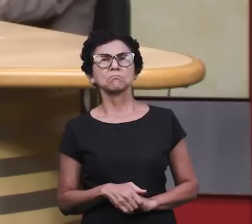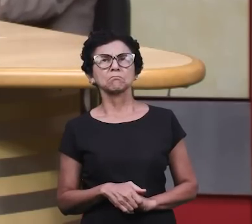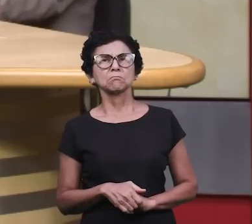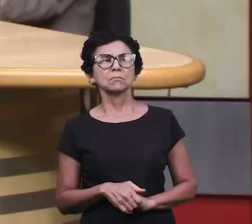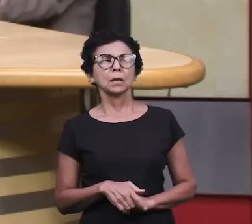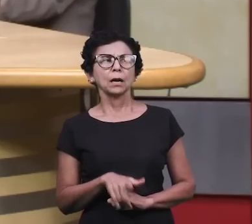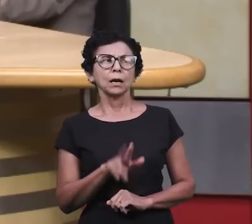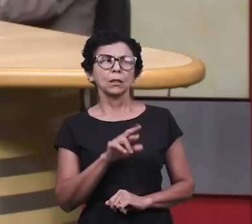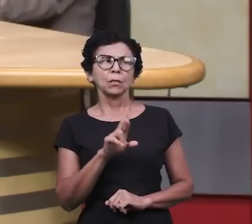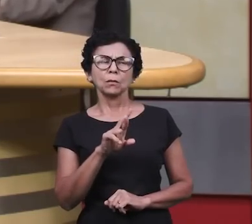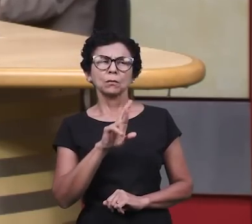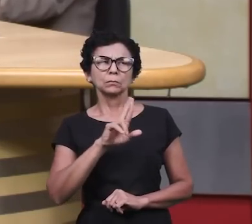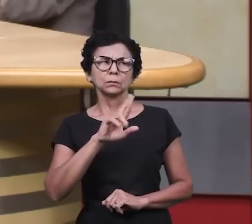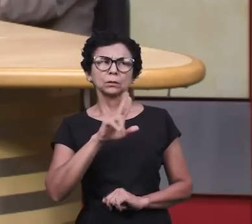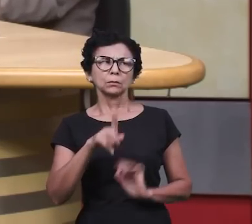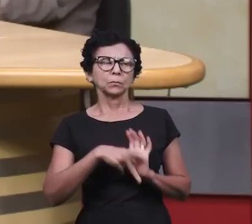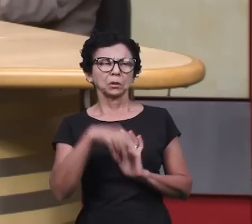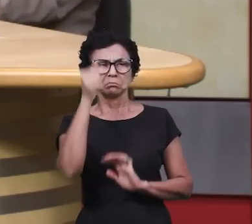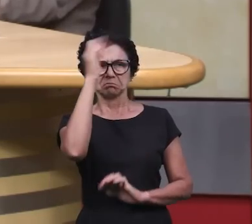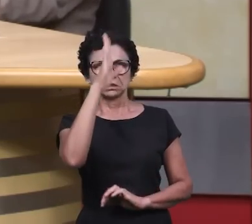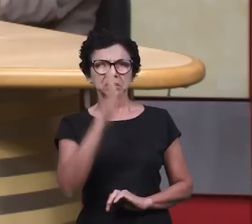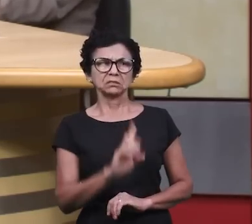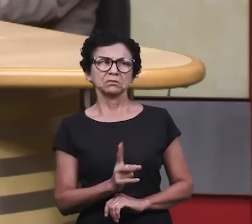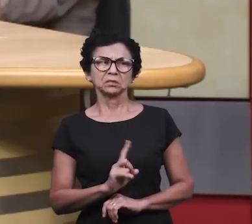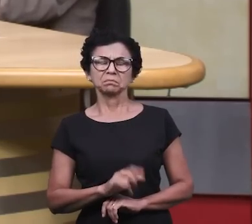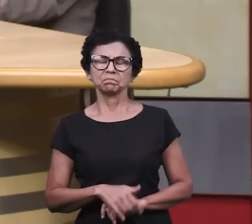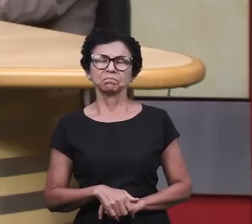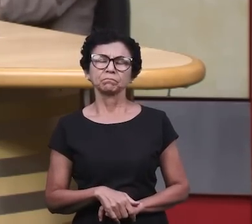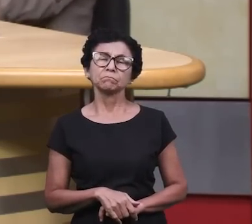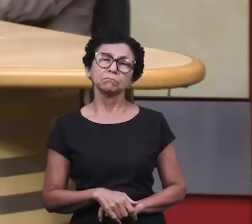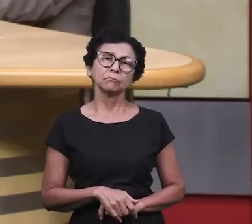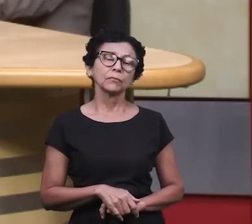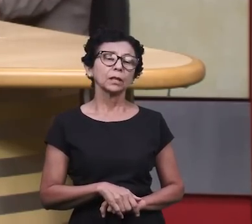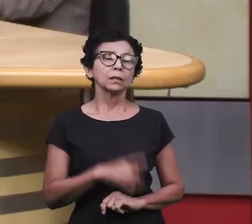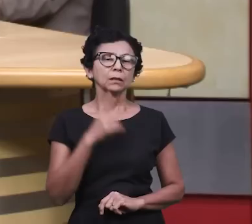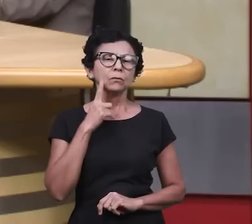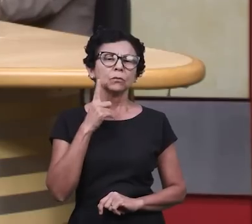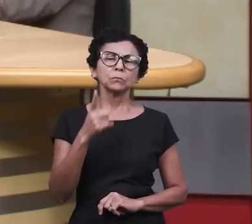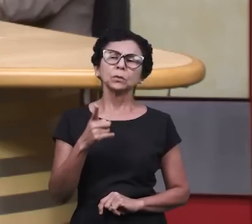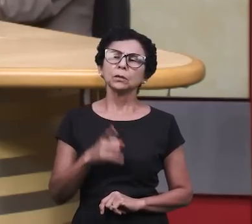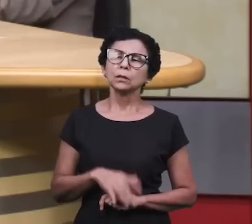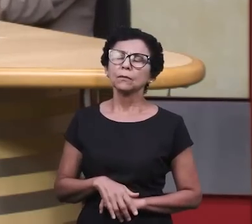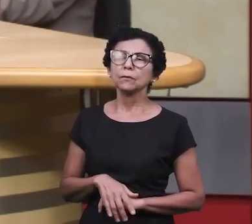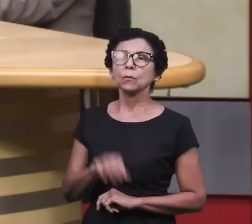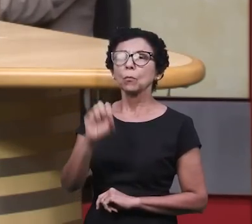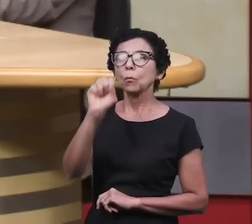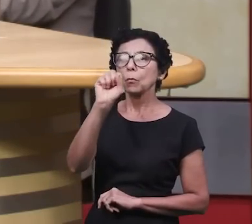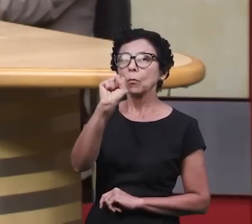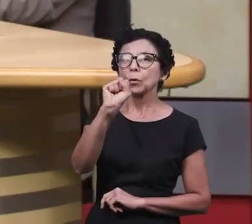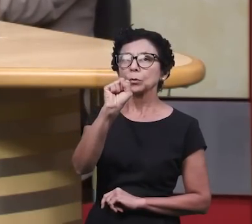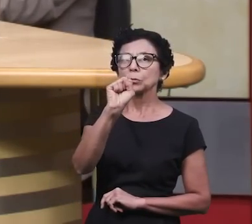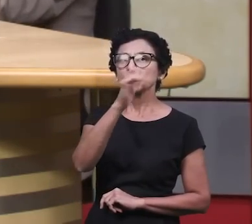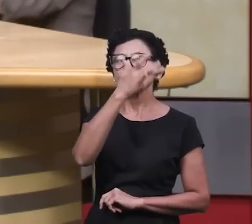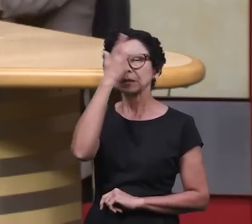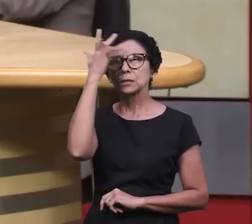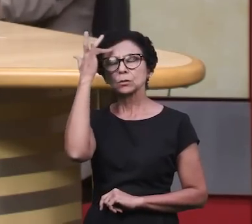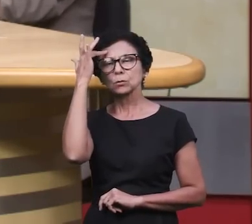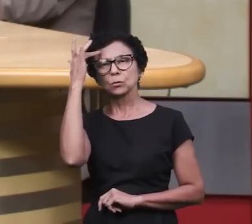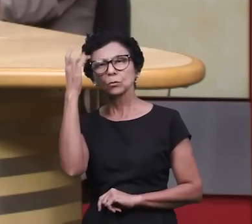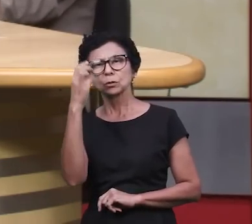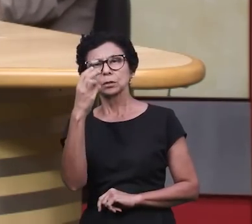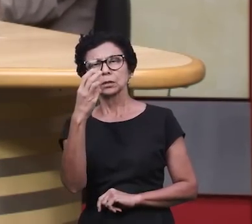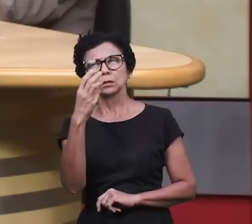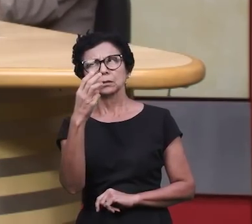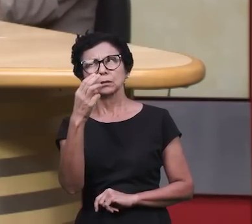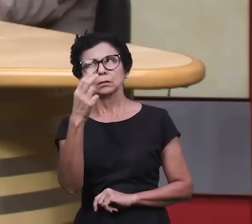Mas eles não são brasileiros. Foi até uma irmã que subiu, nós estávamos reunidos. Aí descemos para ver, eram 8 irmãos, acho que eram 2